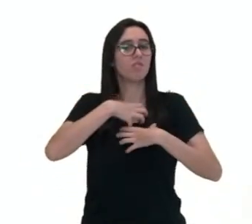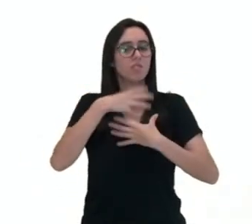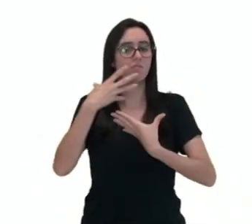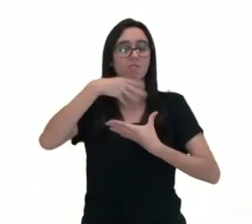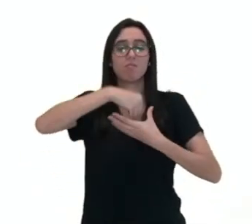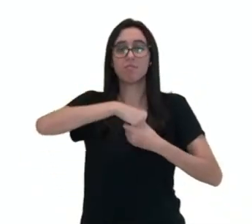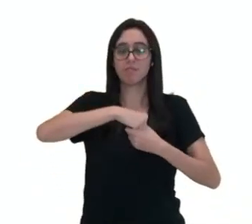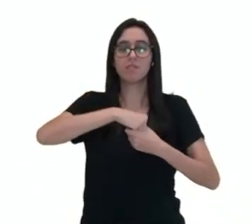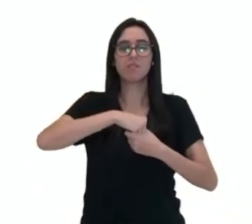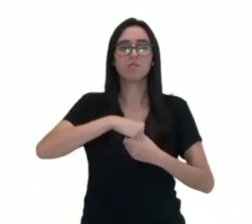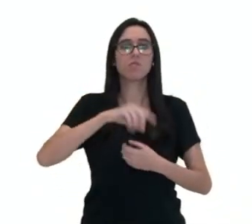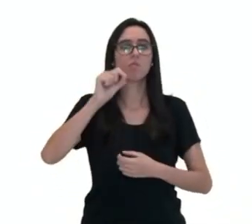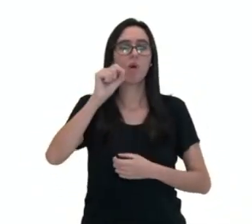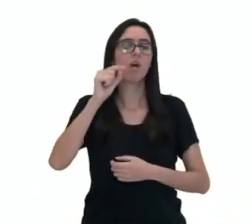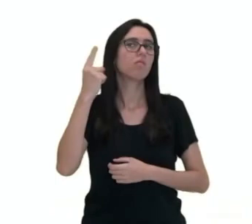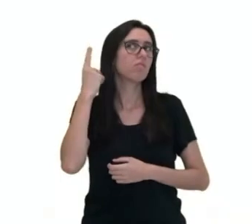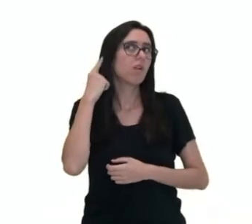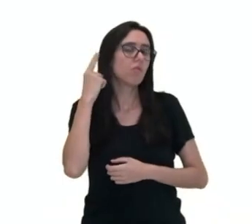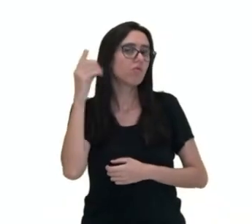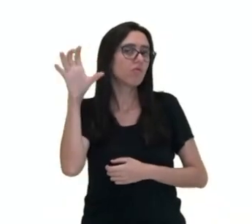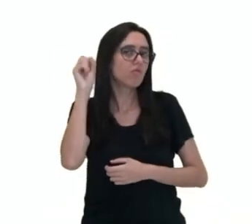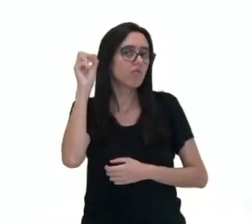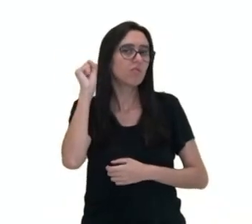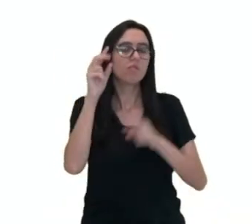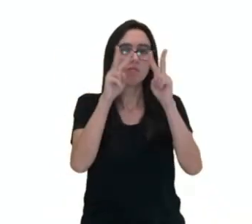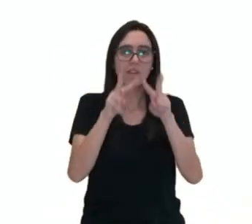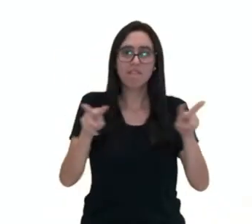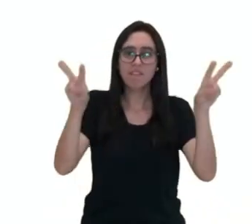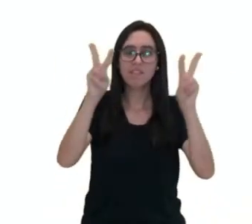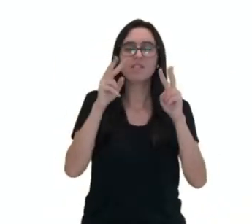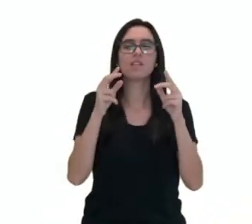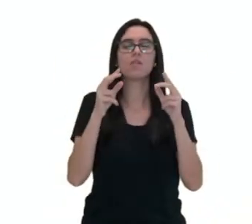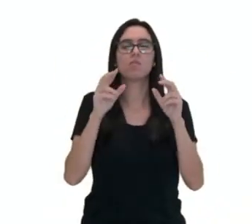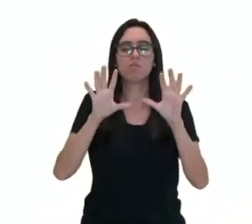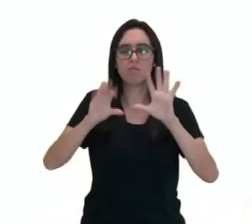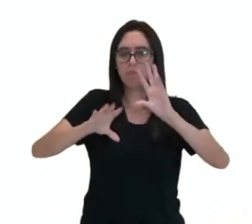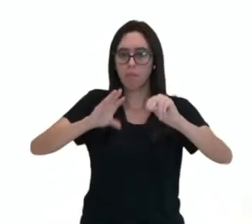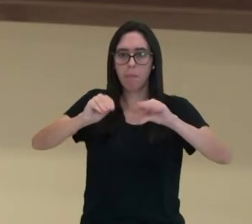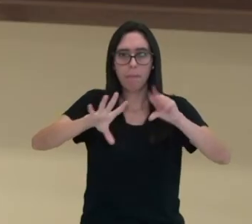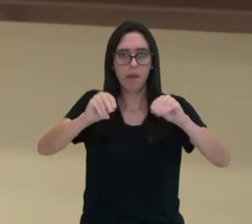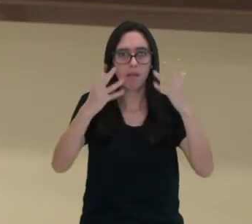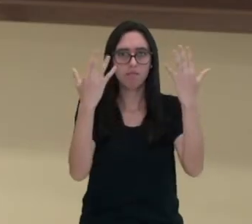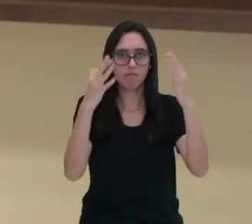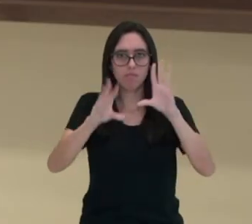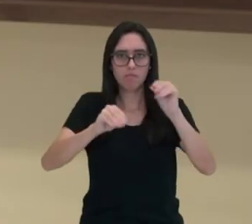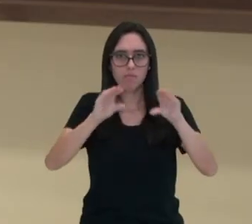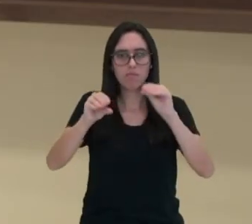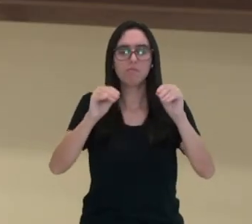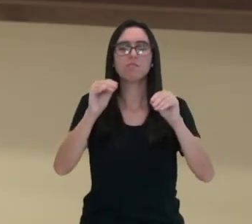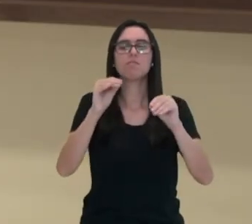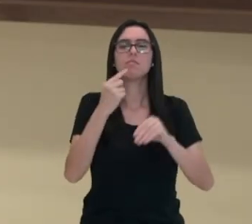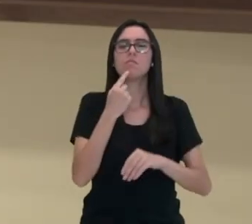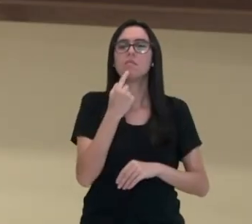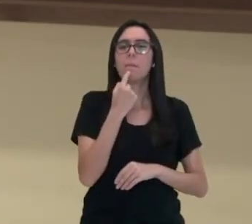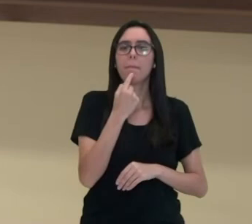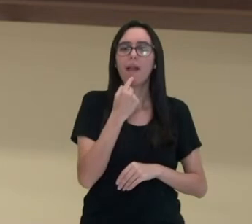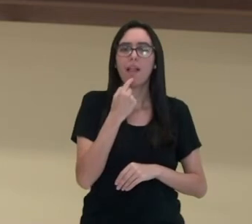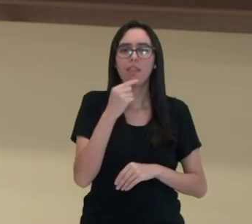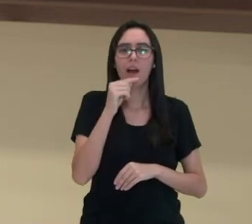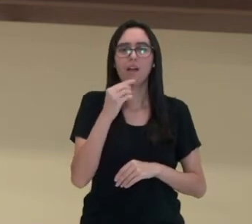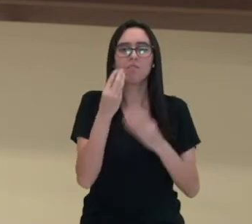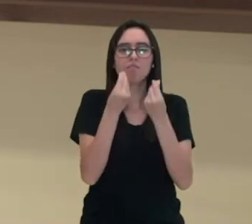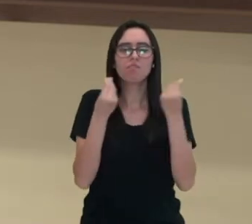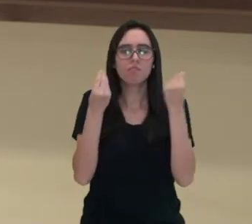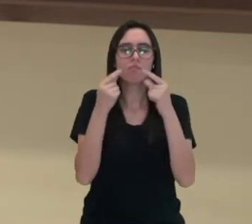os sentidos são audição, visão, tato, paladar e olfato, né? Então, via de regra, todos os seres humanos têm esses